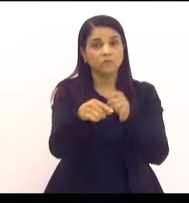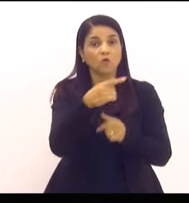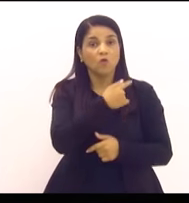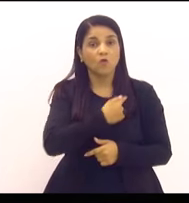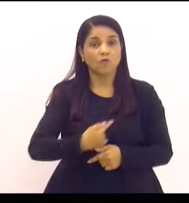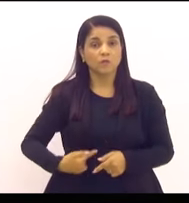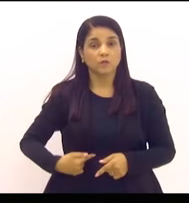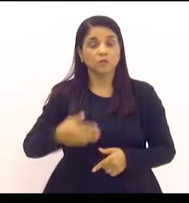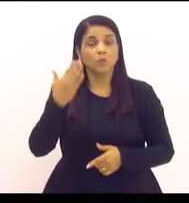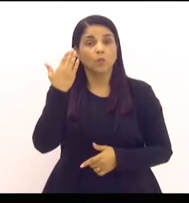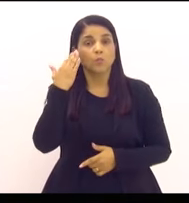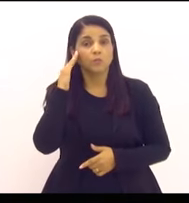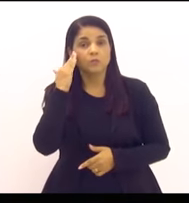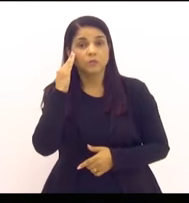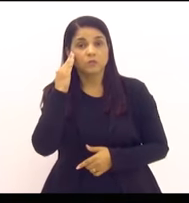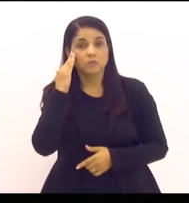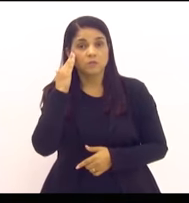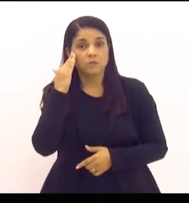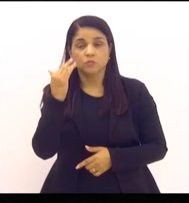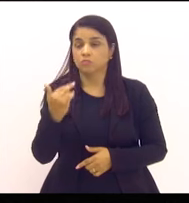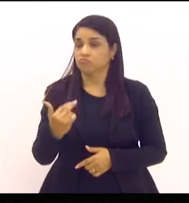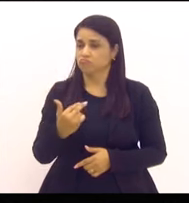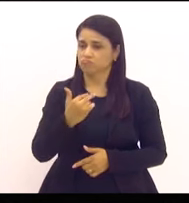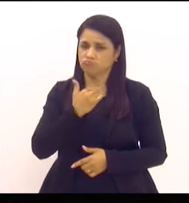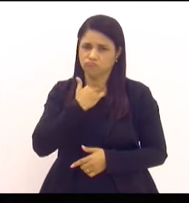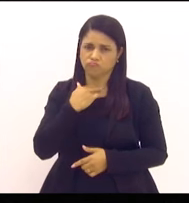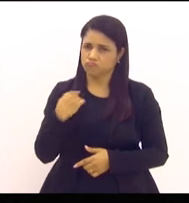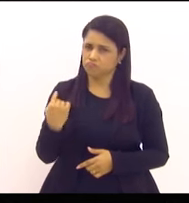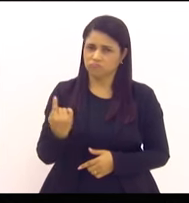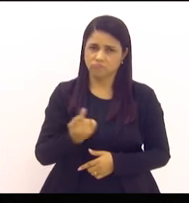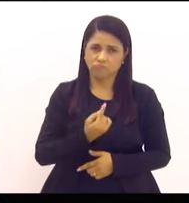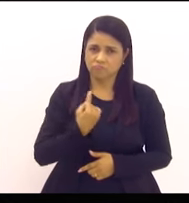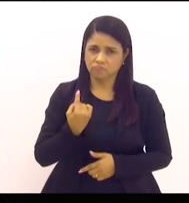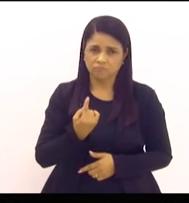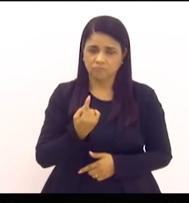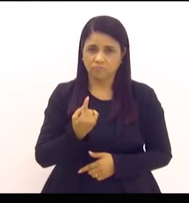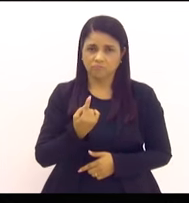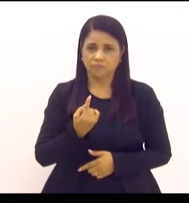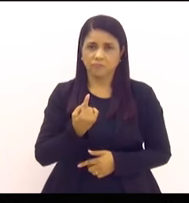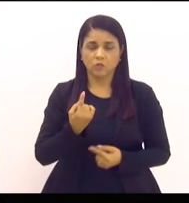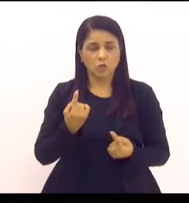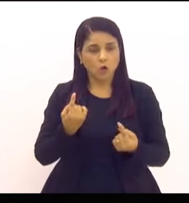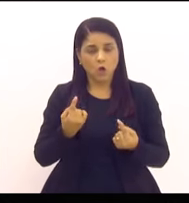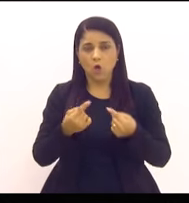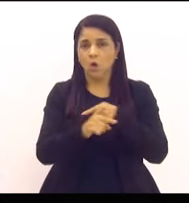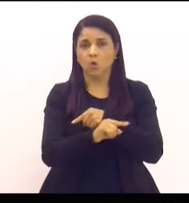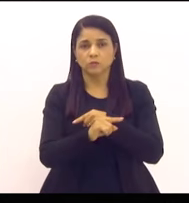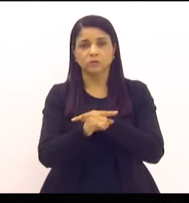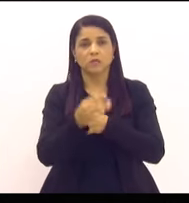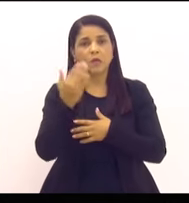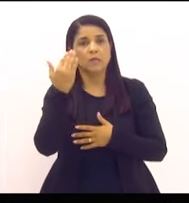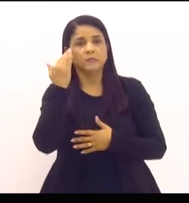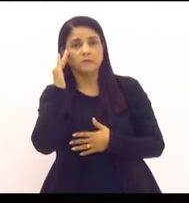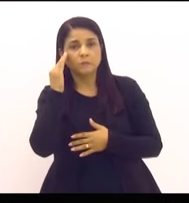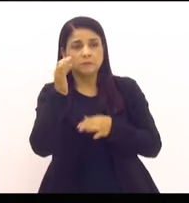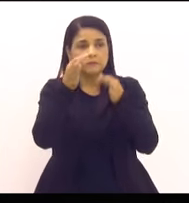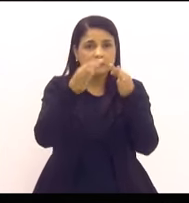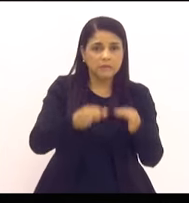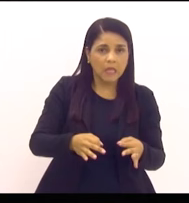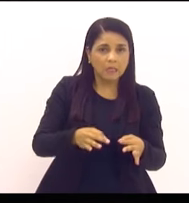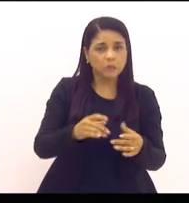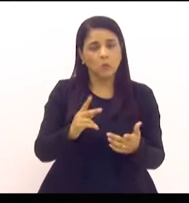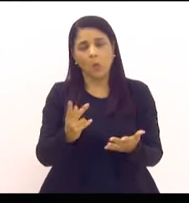seu entendimento, e nós não podemos arguir se esse entendimento é correto ou não, porque